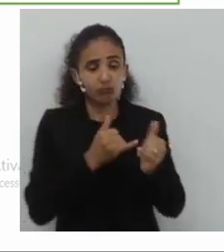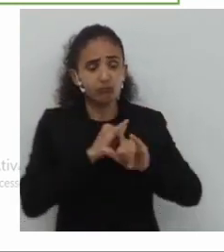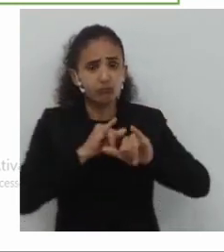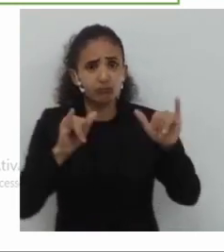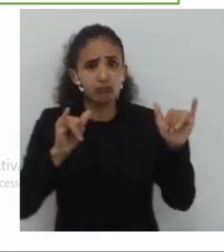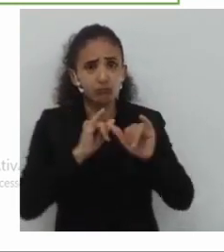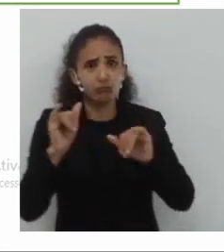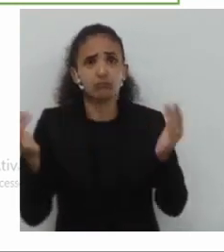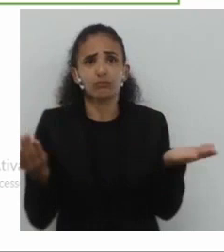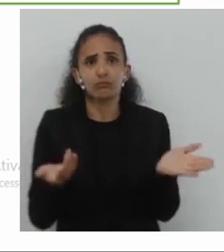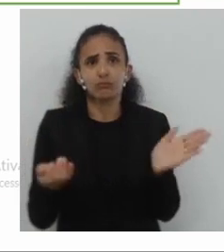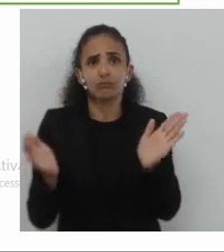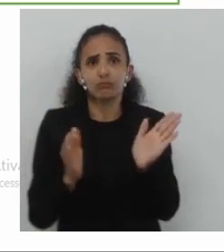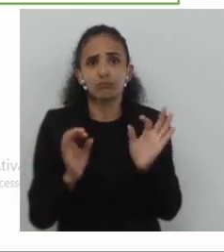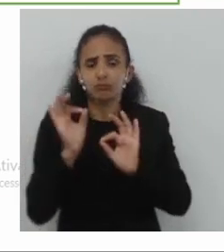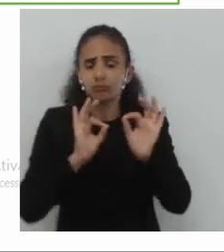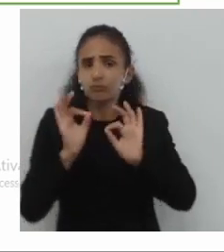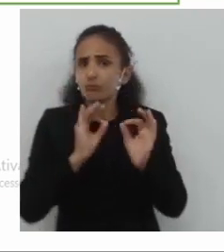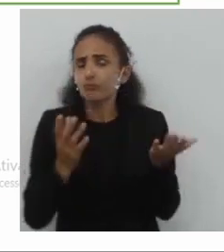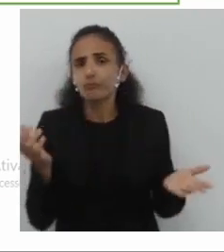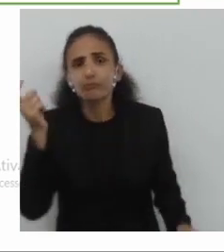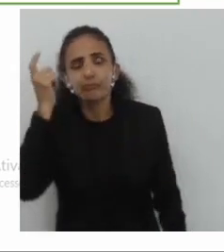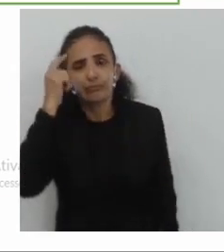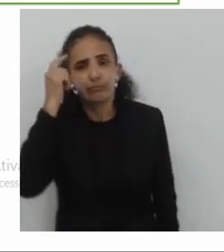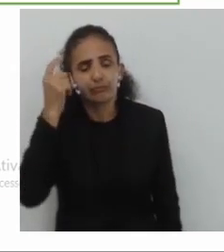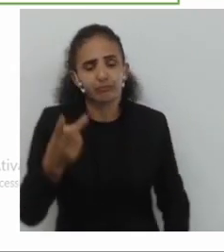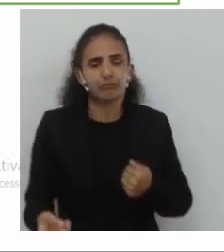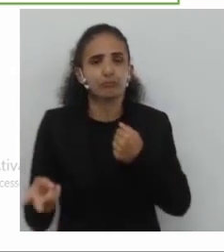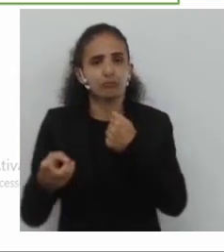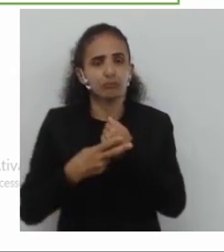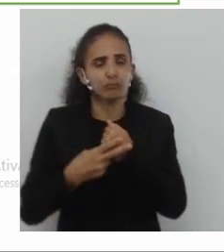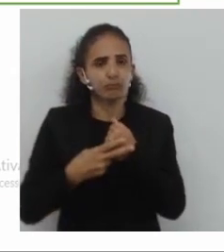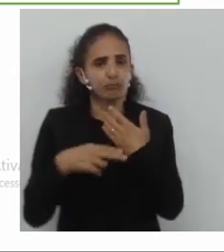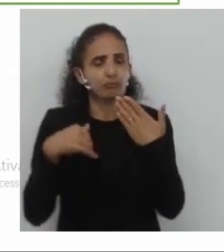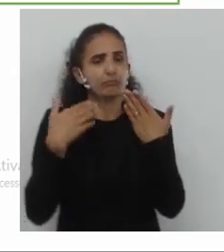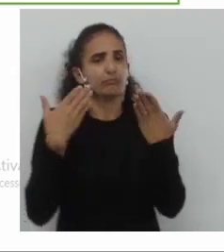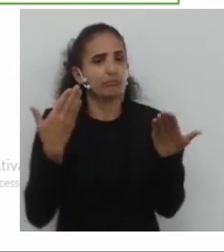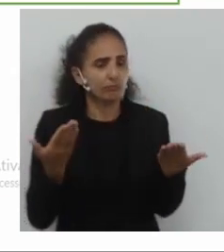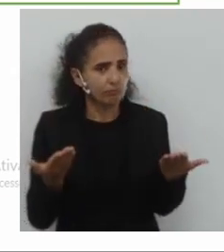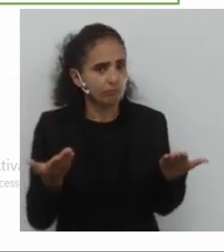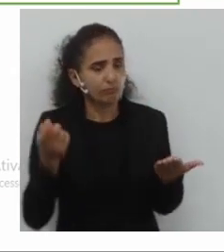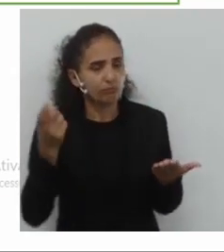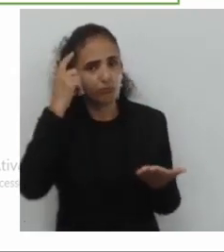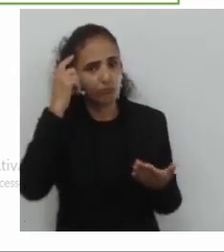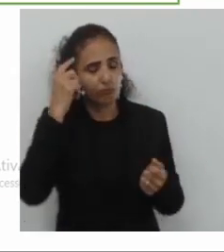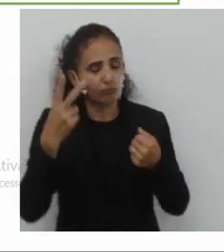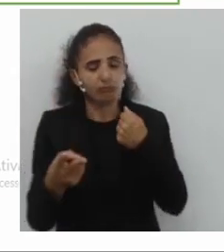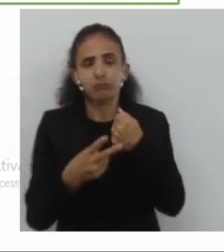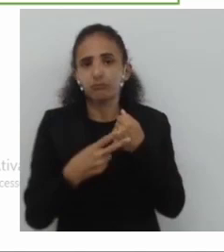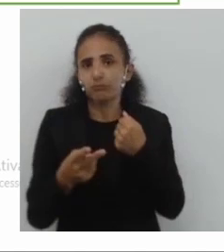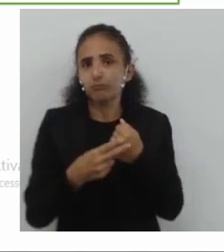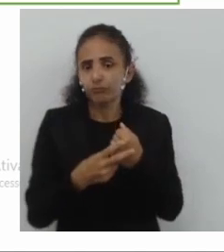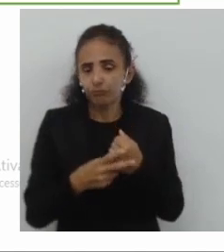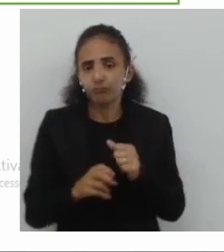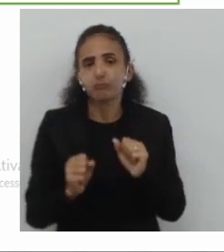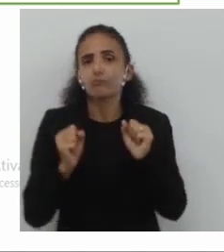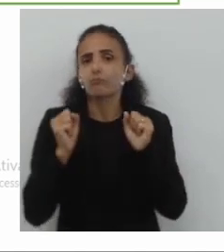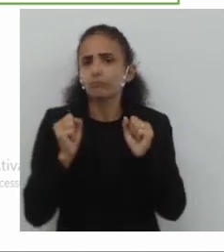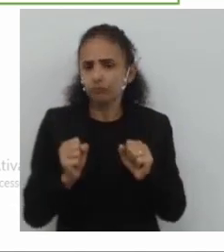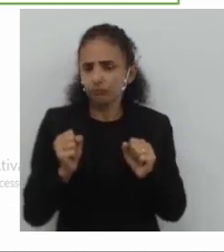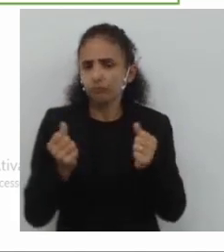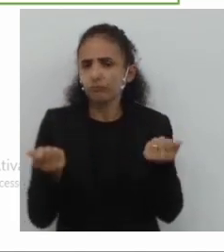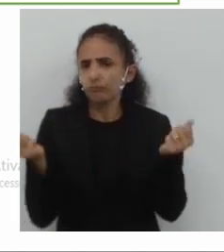nas proposições. Comandos verbais. Vejamos o que é isso. Olhem só, gente. Verbos que podem